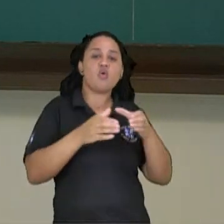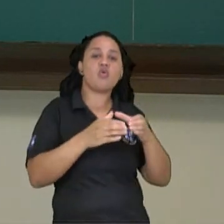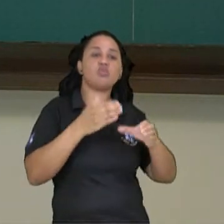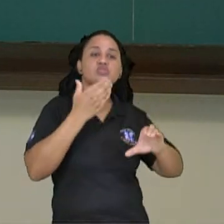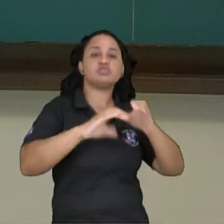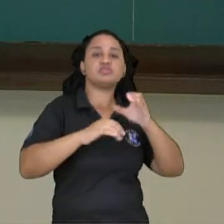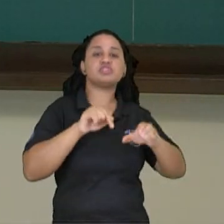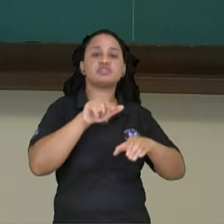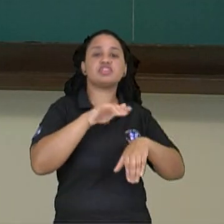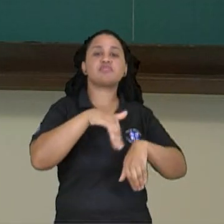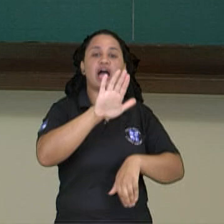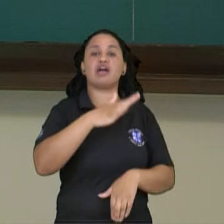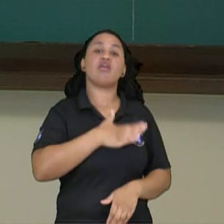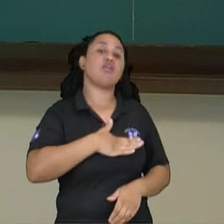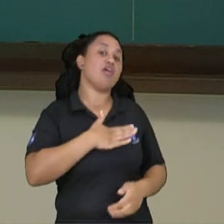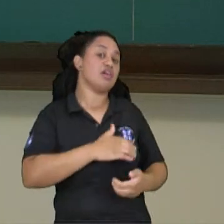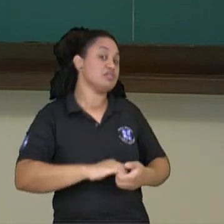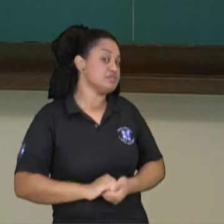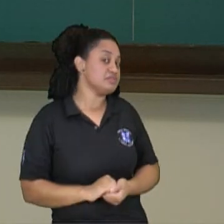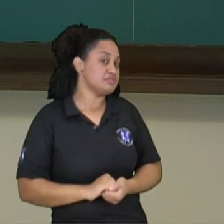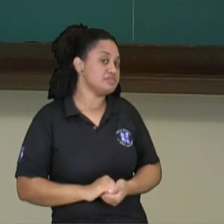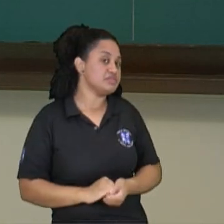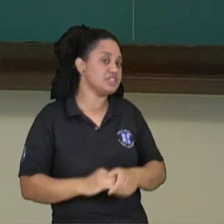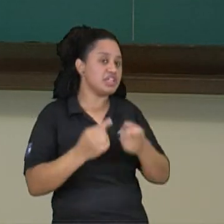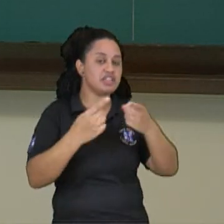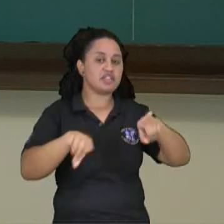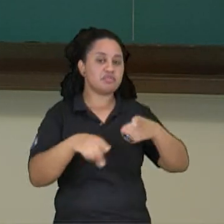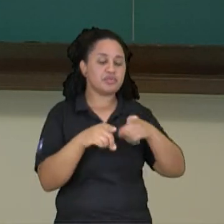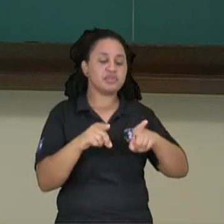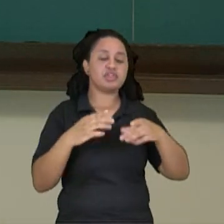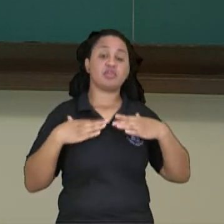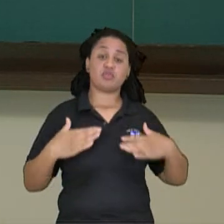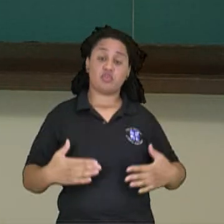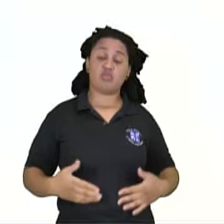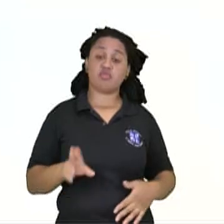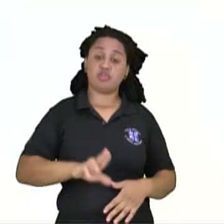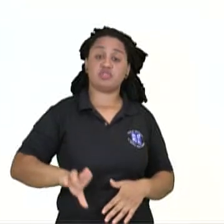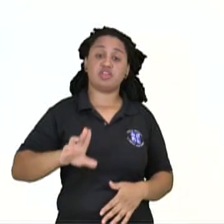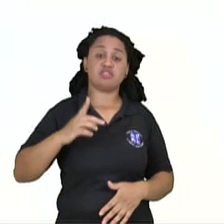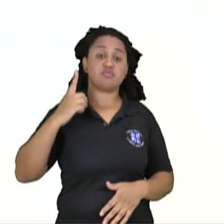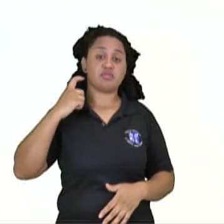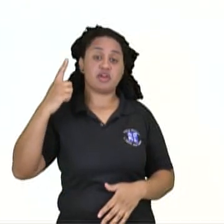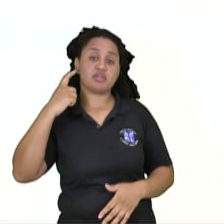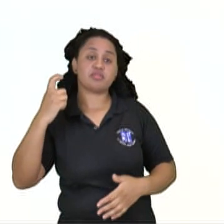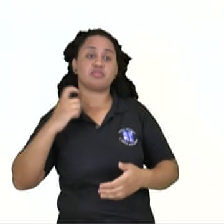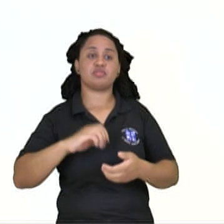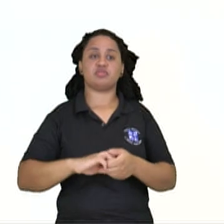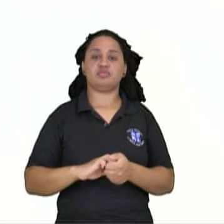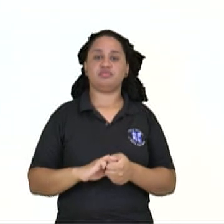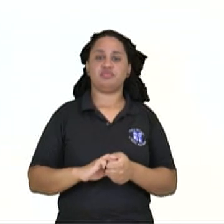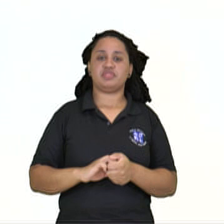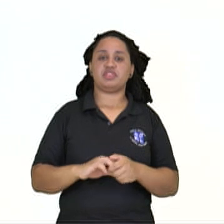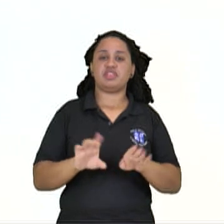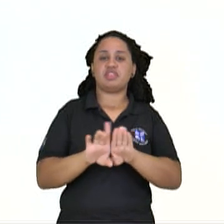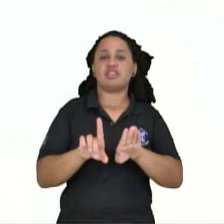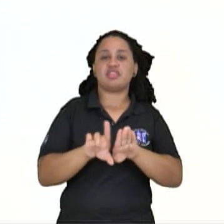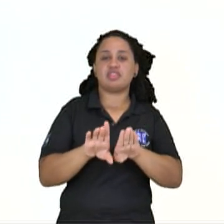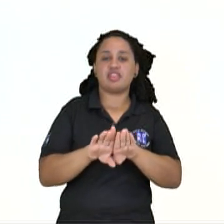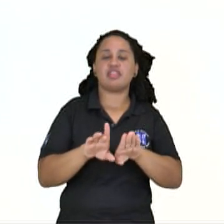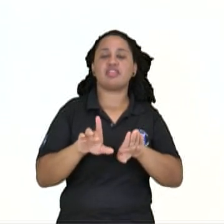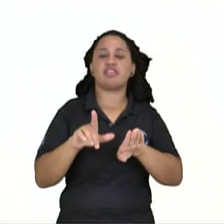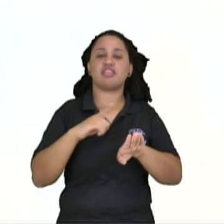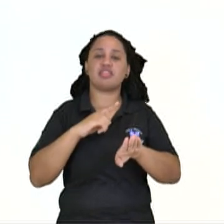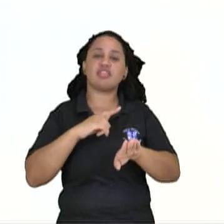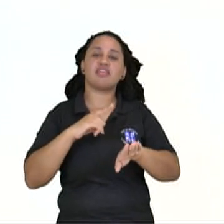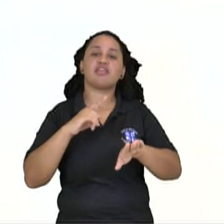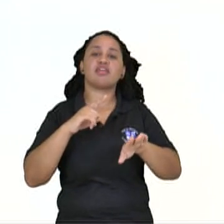Na música, o corpo pode ser a fonte sonora, no canto, na música corporal, ou ele